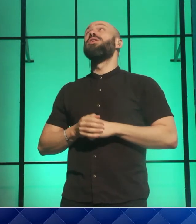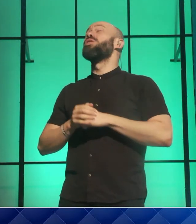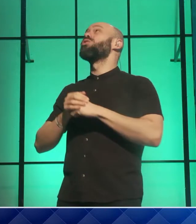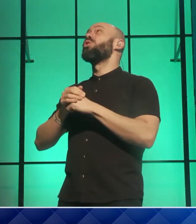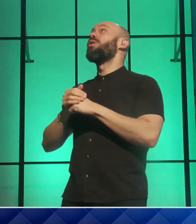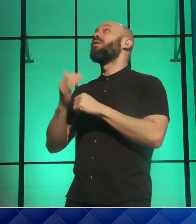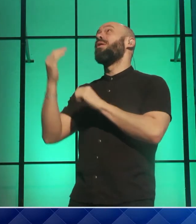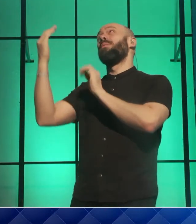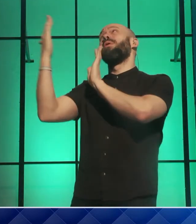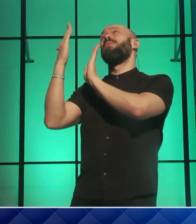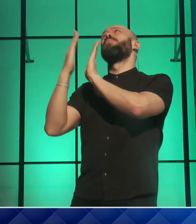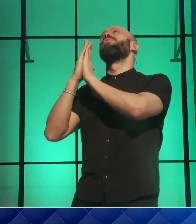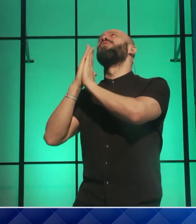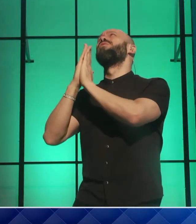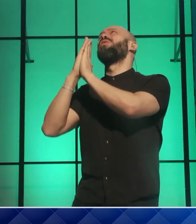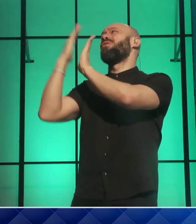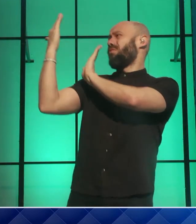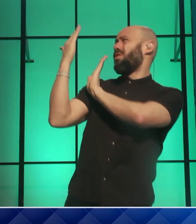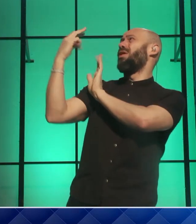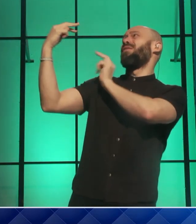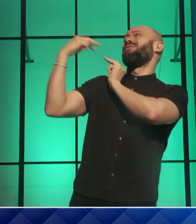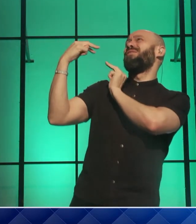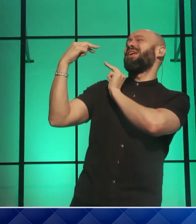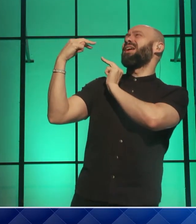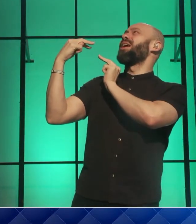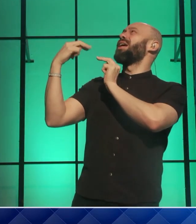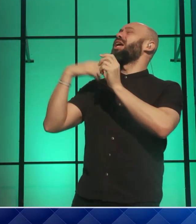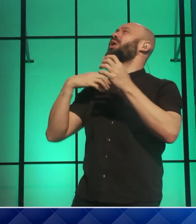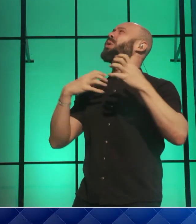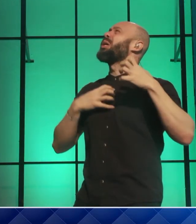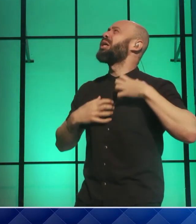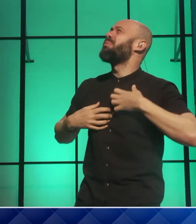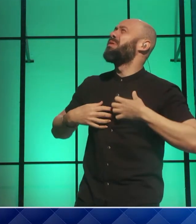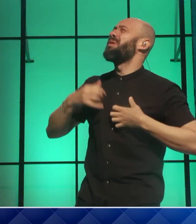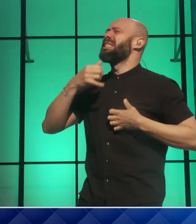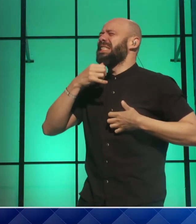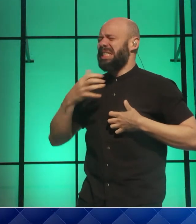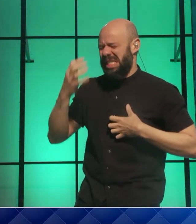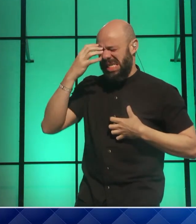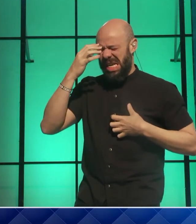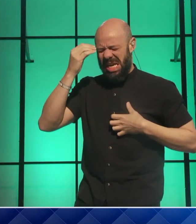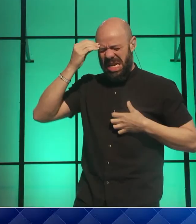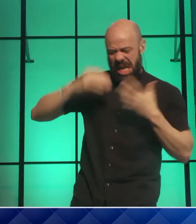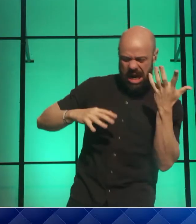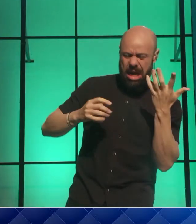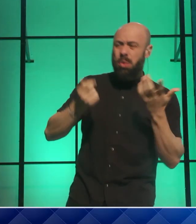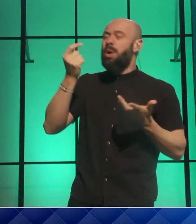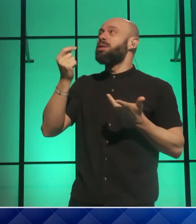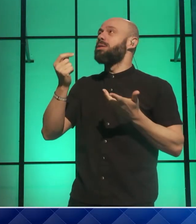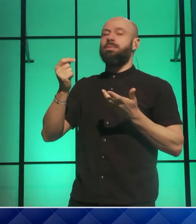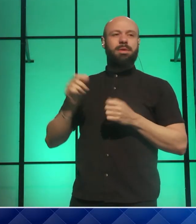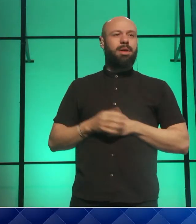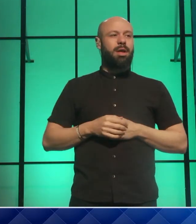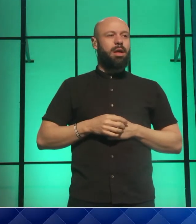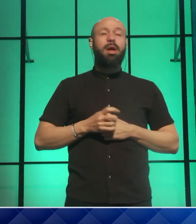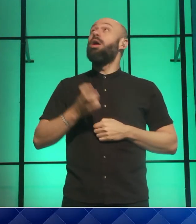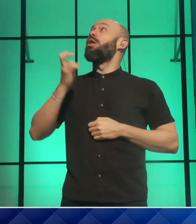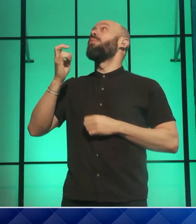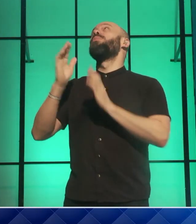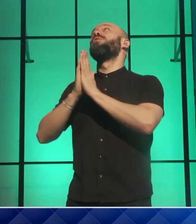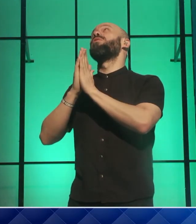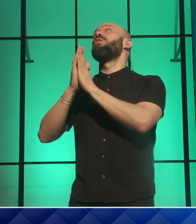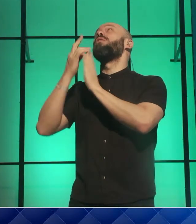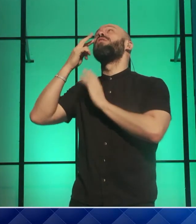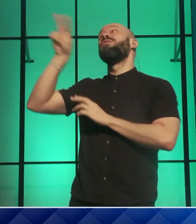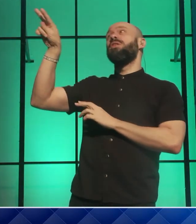teu rosto quando eu estou atribulado, angustiado, frustrado. Ele está dizendo: eu estou falando contigo e eu não quero que tu vire o rosto para o outro